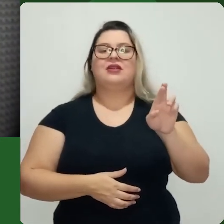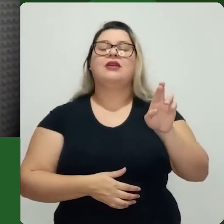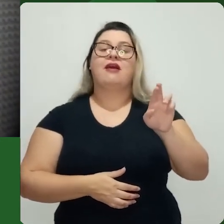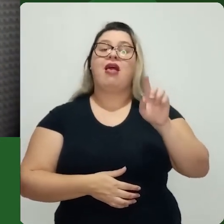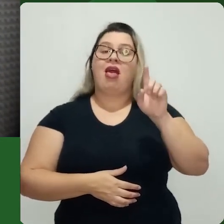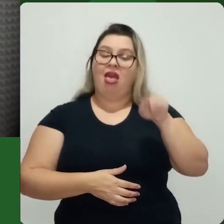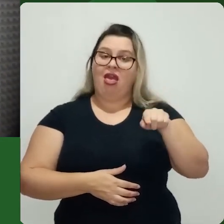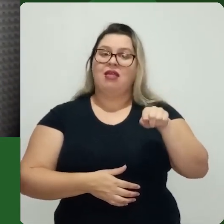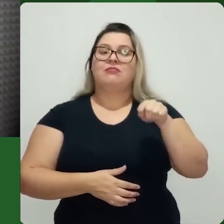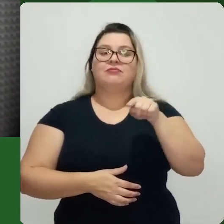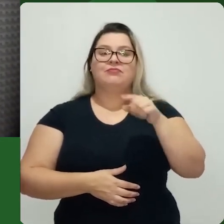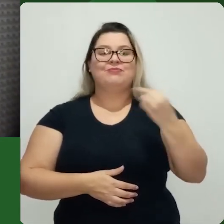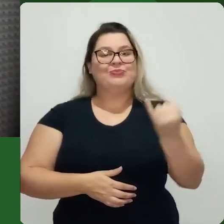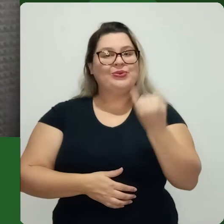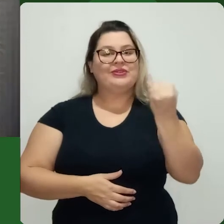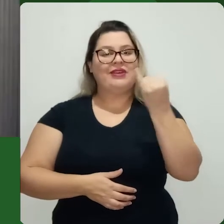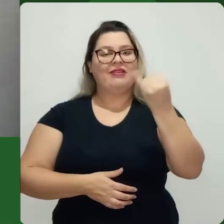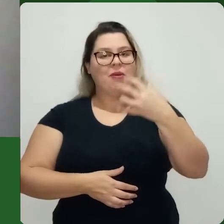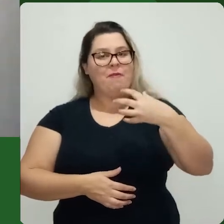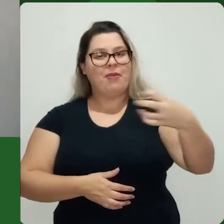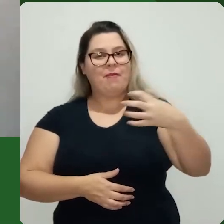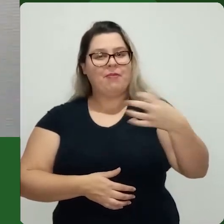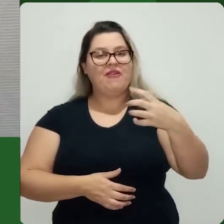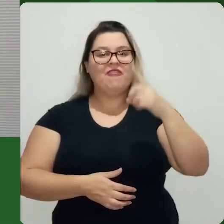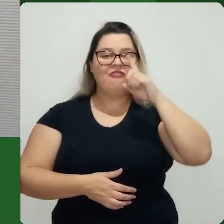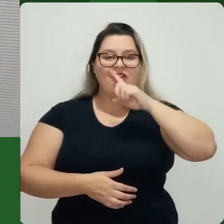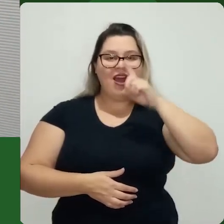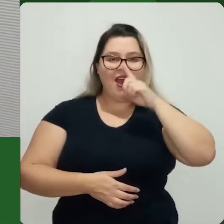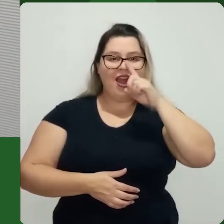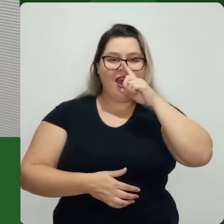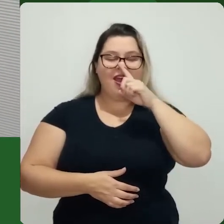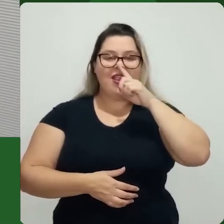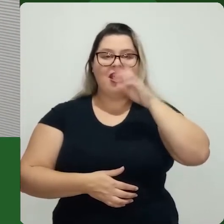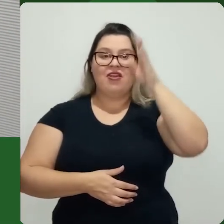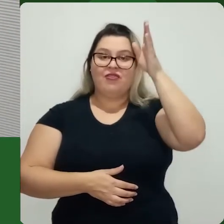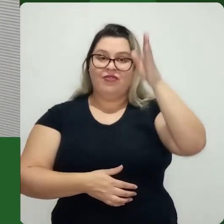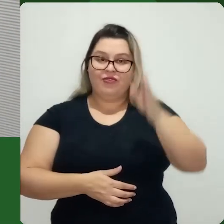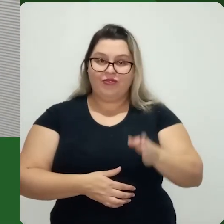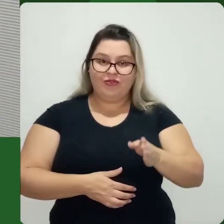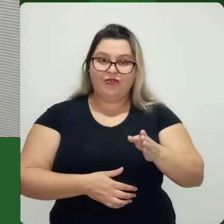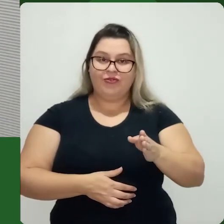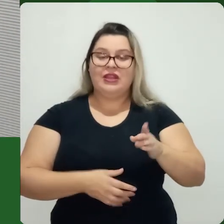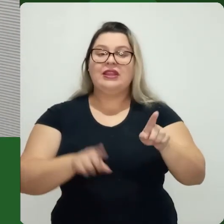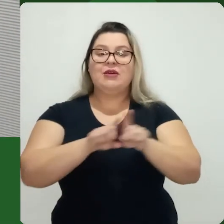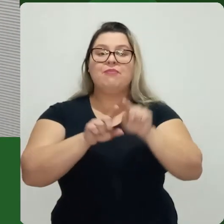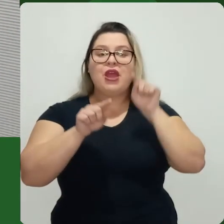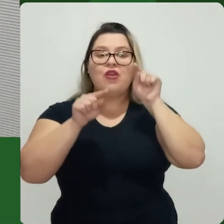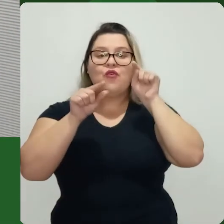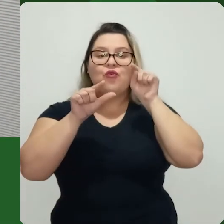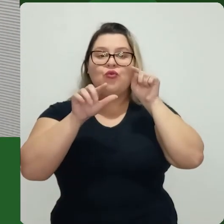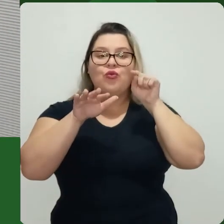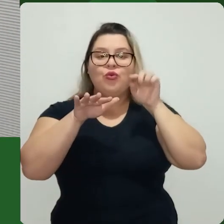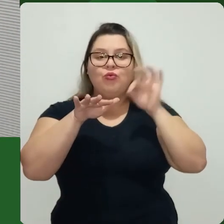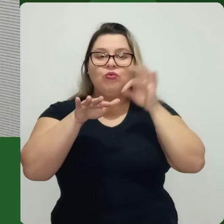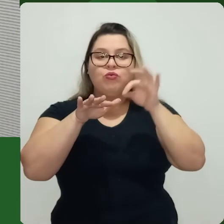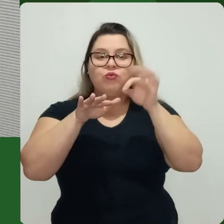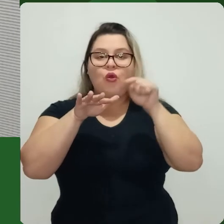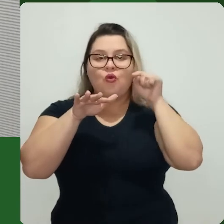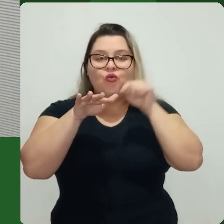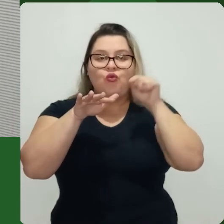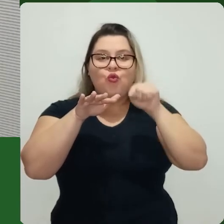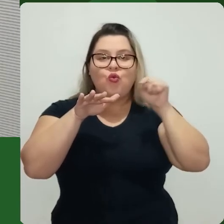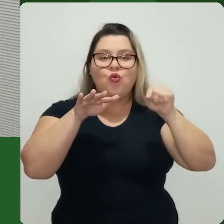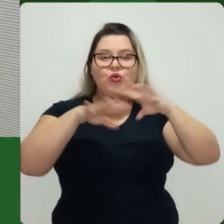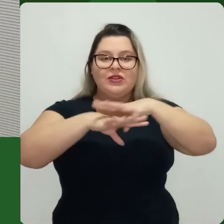Ele se chama KnitScan e detecta tanto falhas na vertical quanto furos no tecido